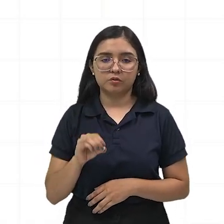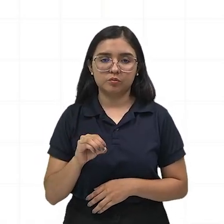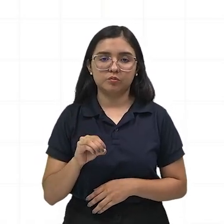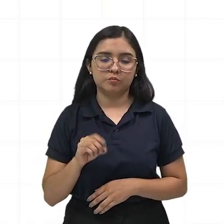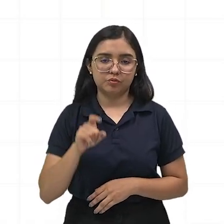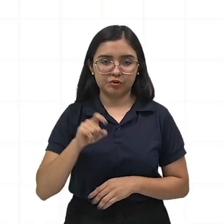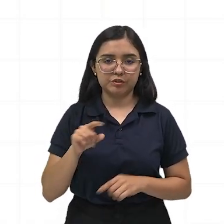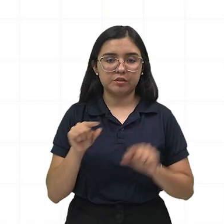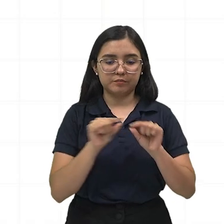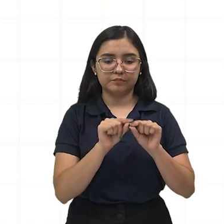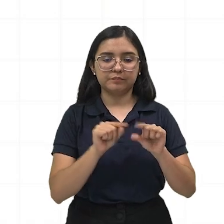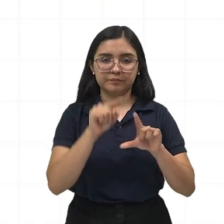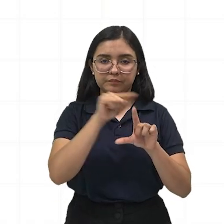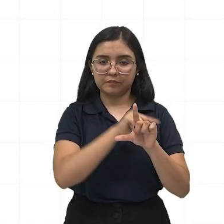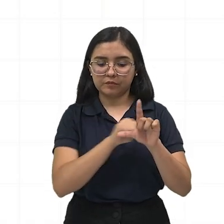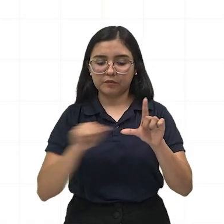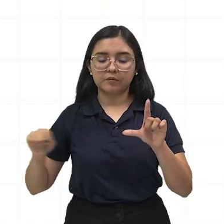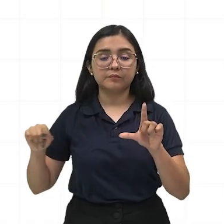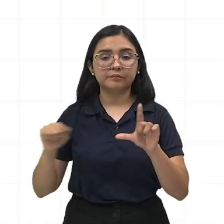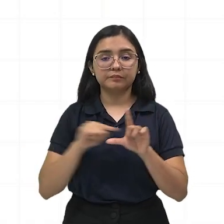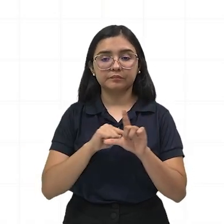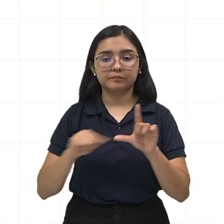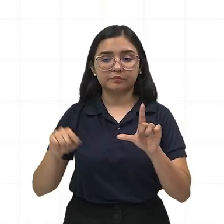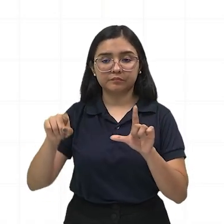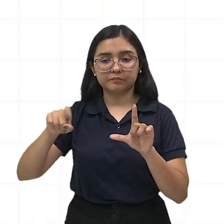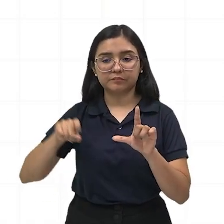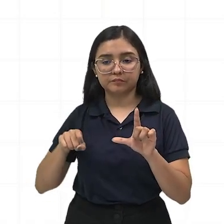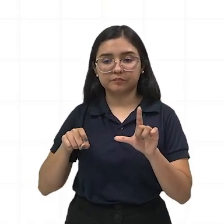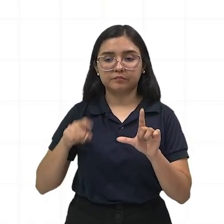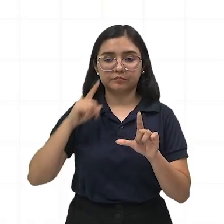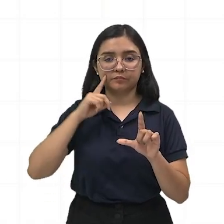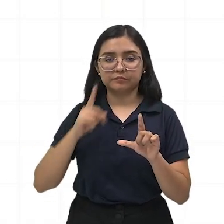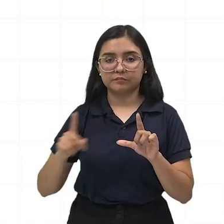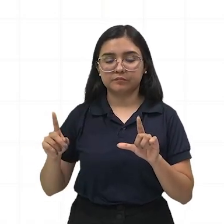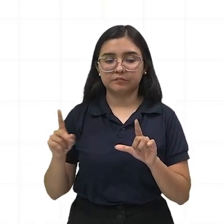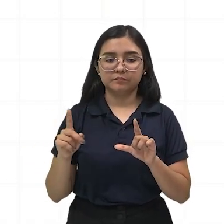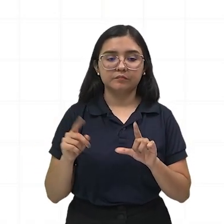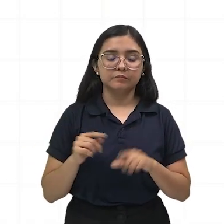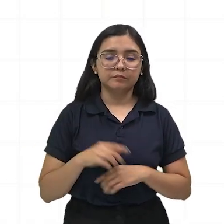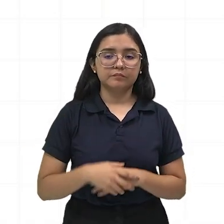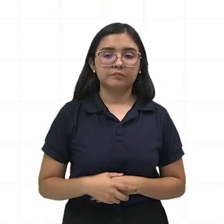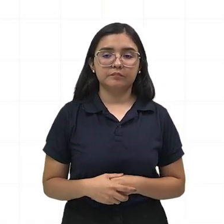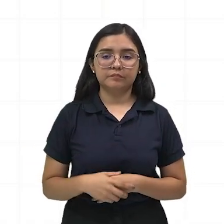horizontal. Tá bem aqui, né? Deixei ele bem em destaque.